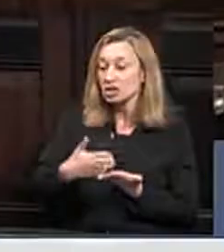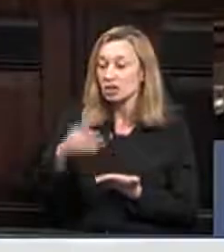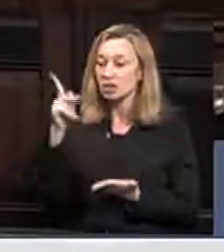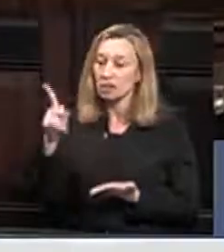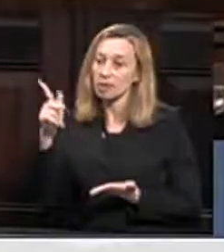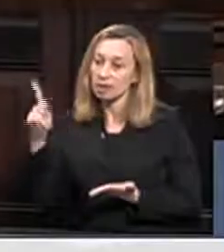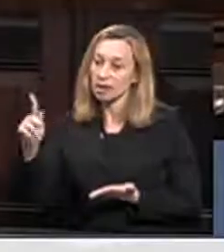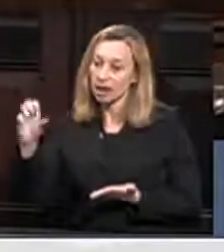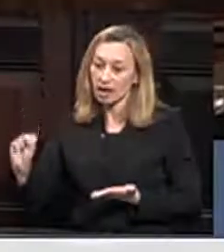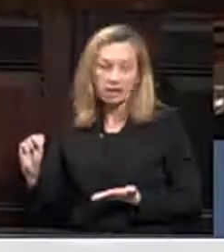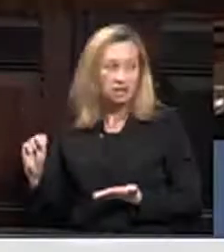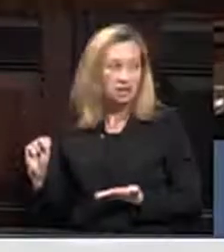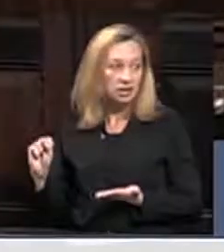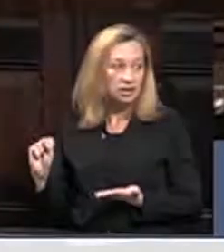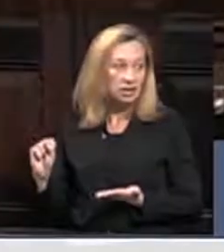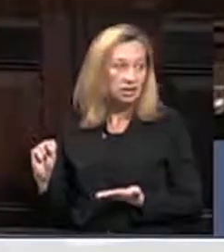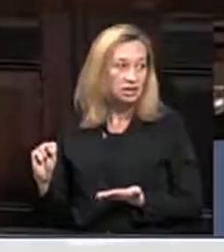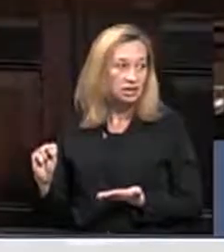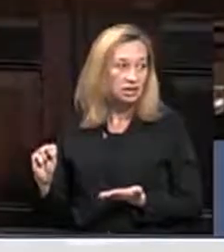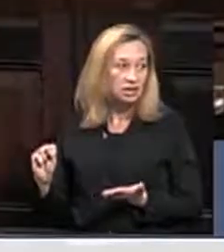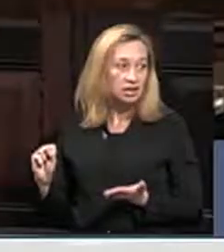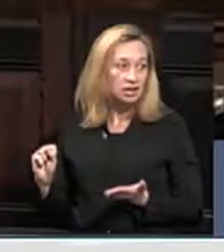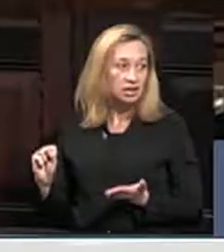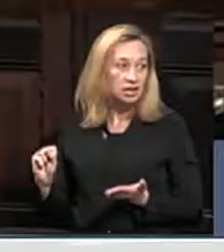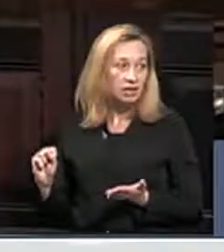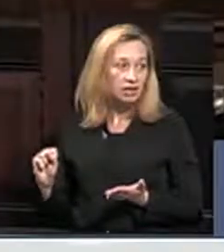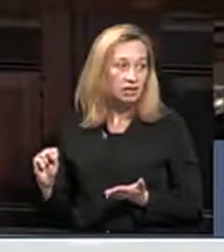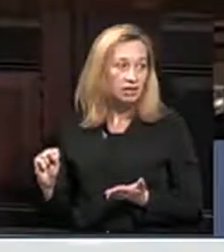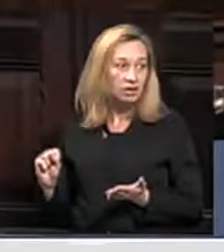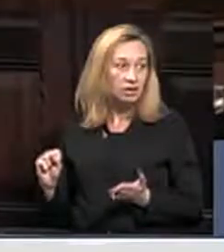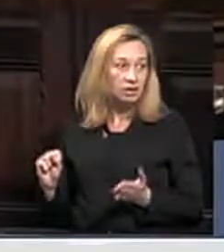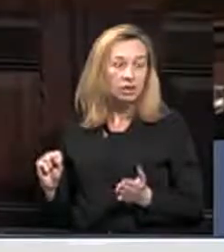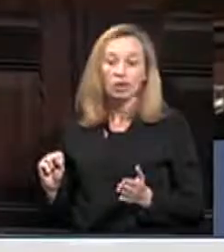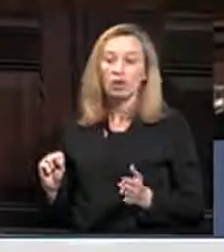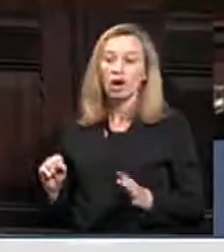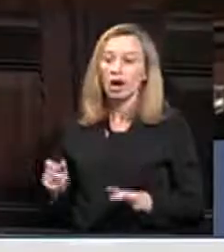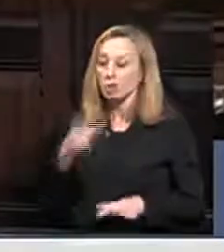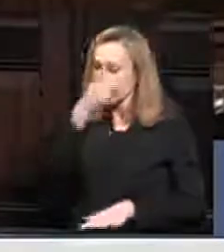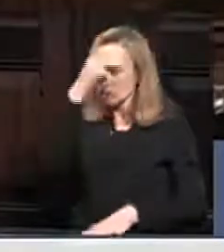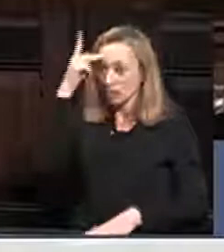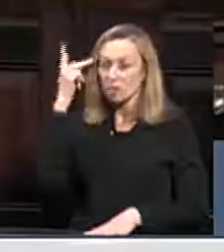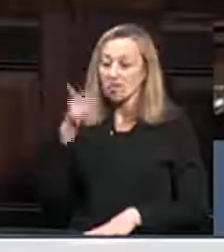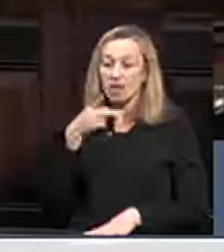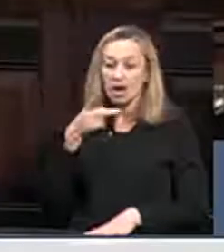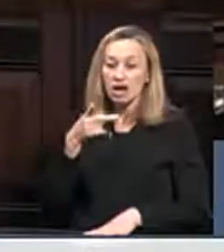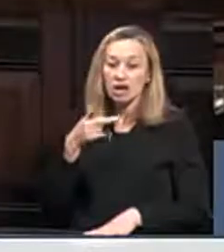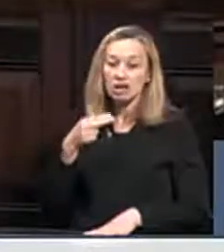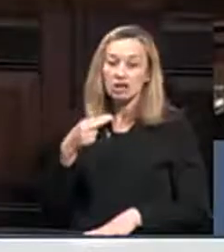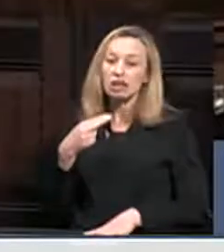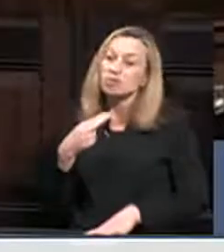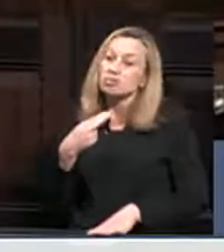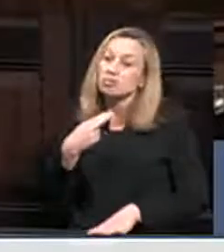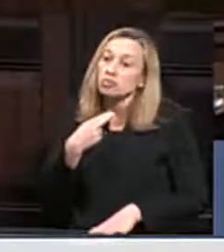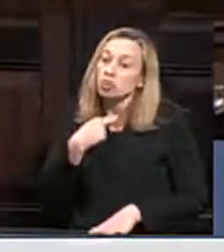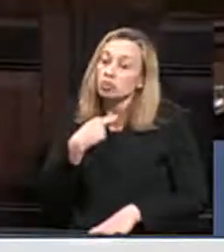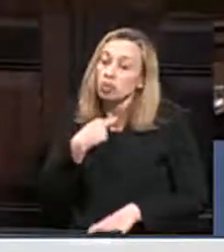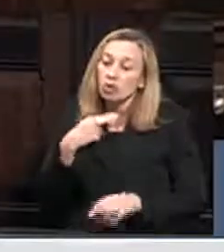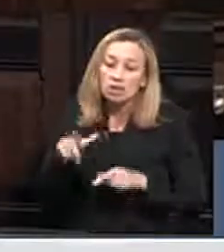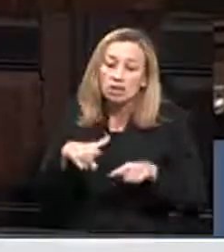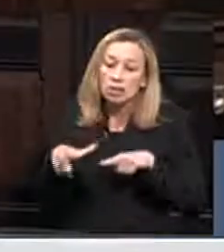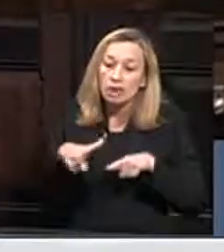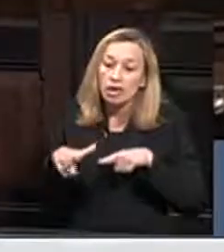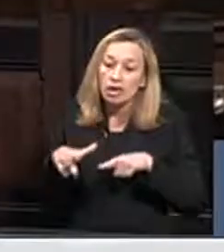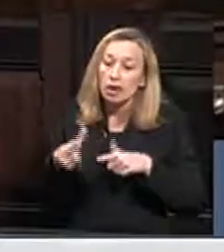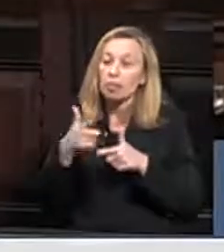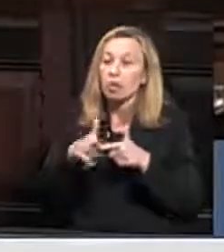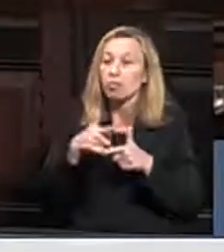PPS, é a figura da licença. O cidadão se licencia da presidência, das suas atividades, e toma